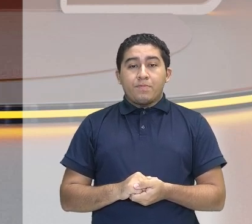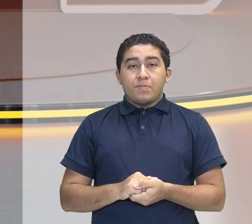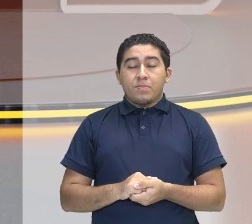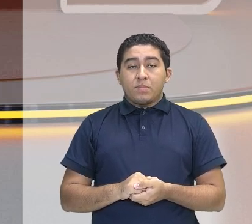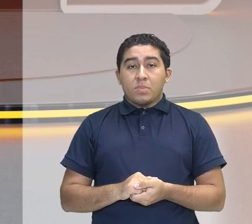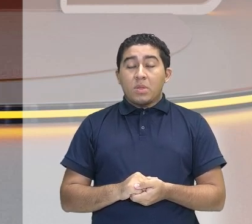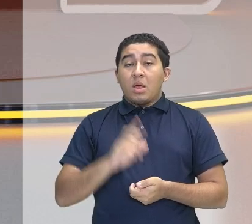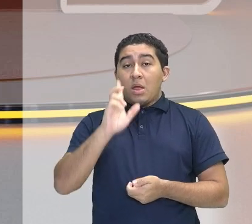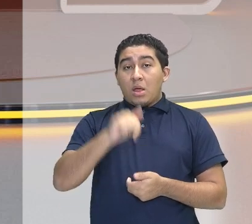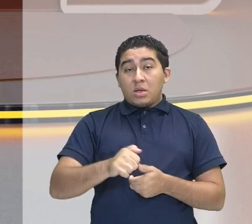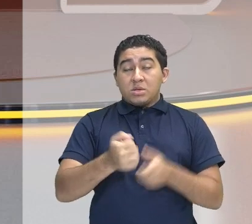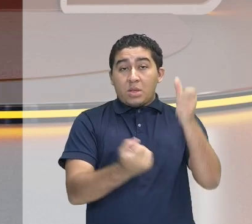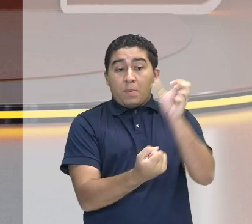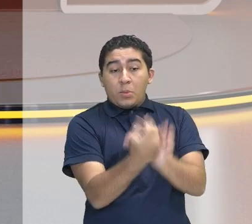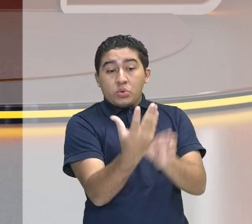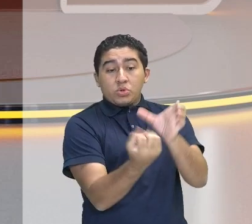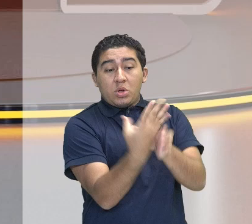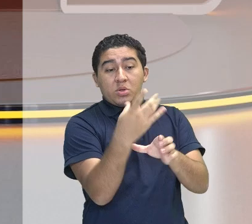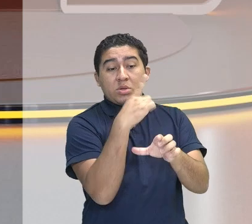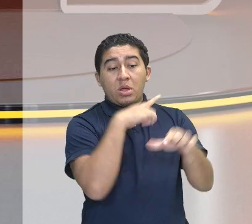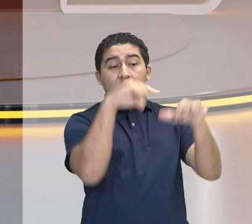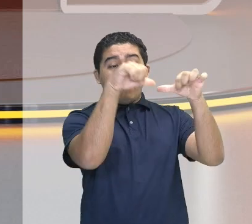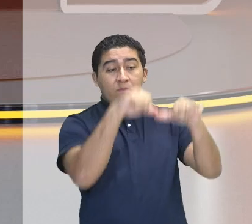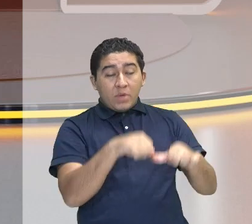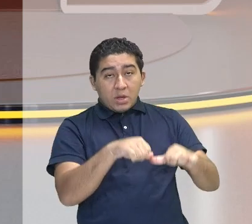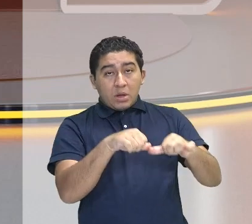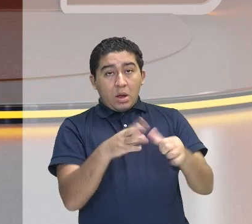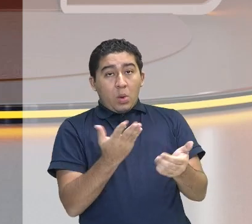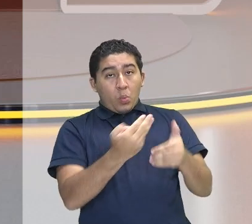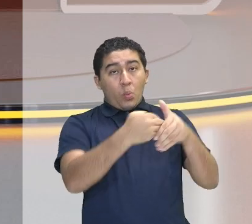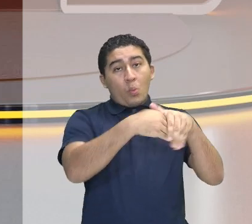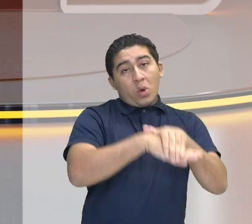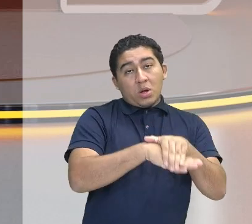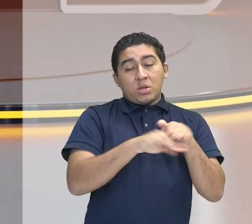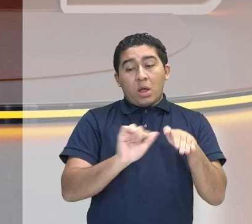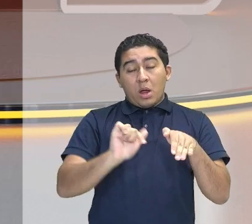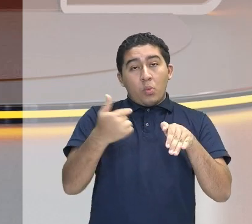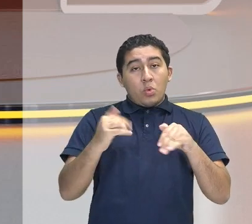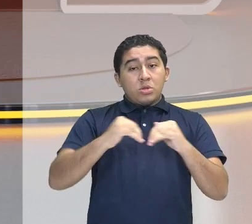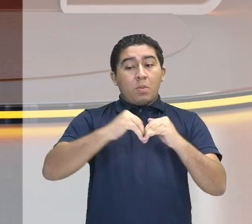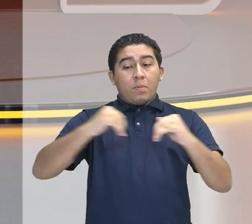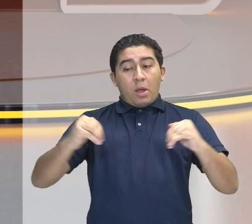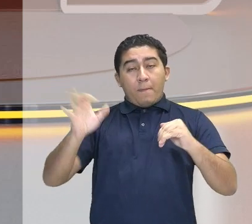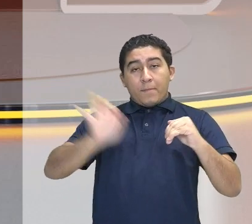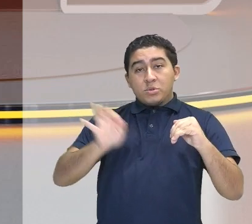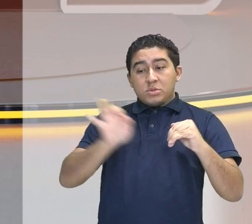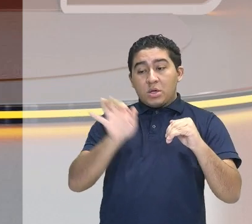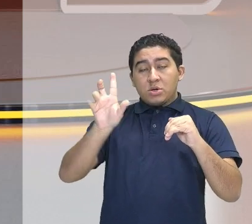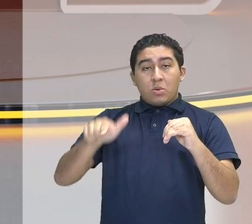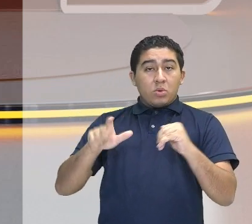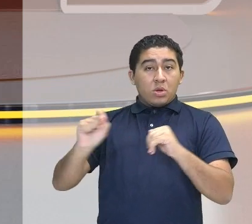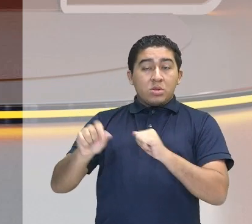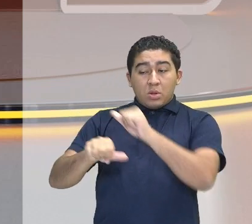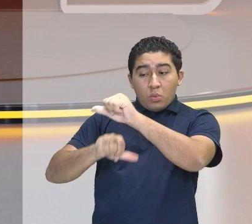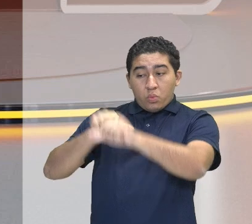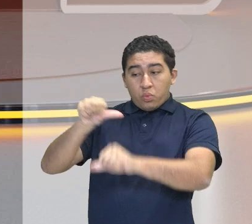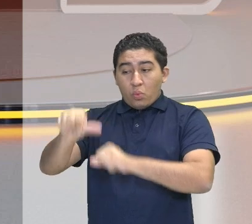não é modificado, realmente fica ali aquela parte natural, enquanto a outra é levado realmente para o processo de